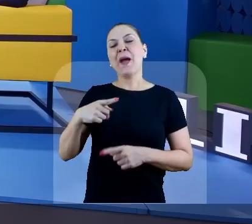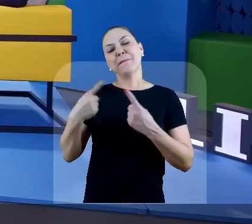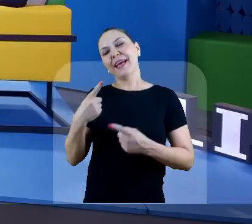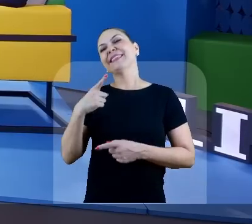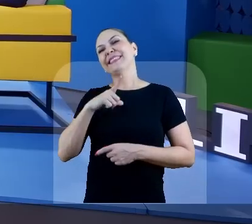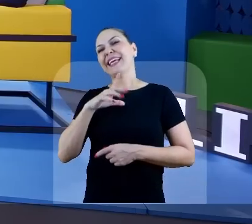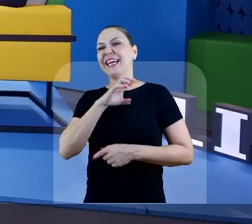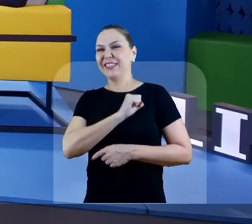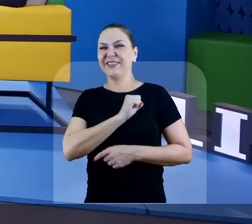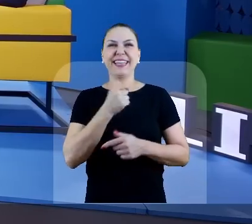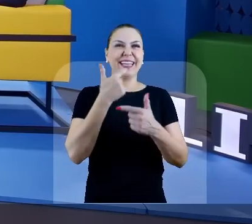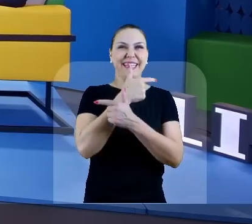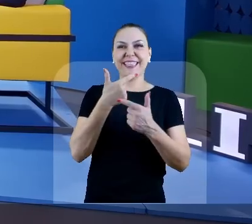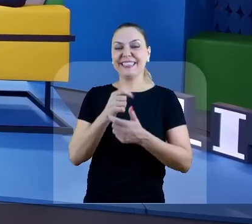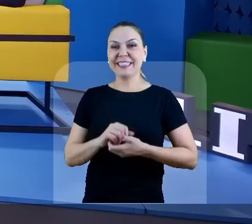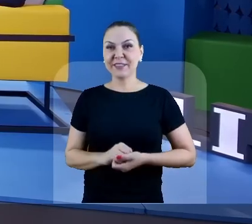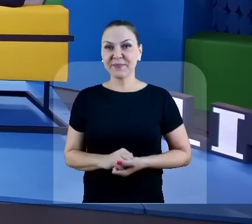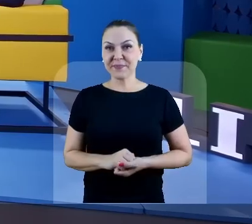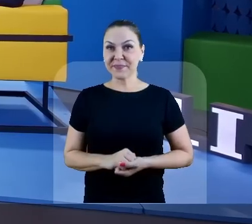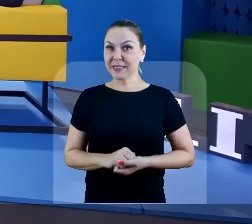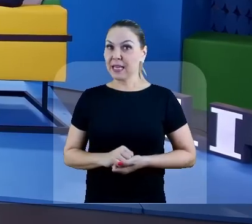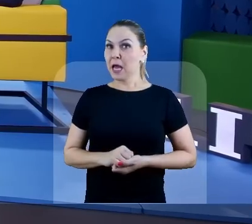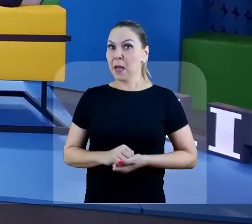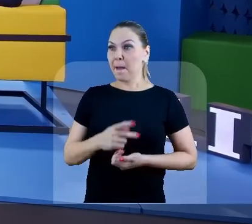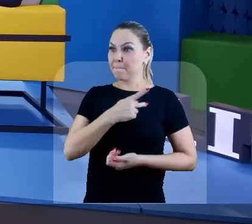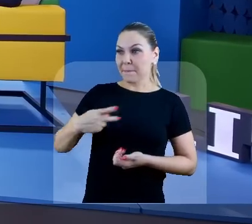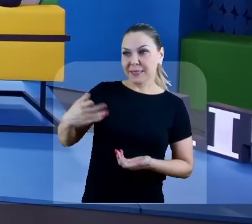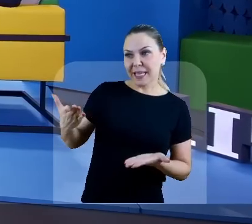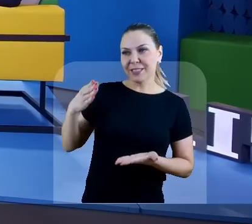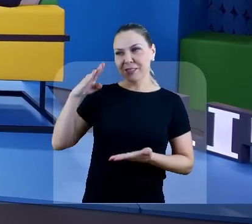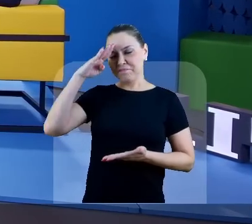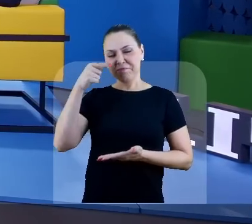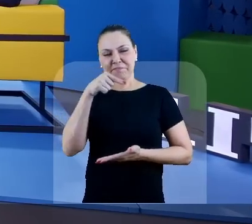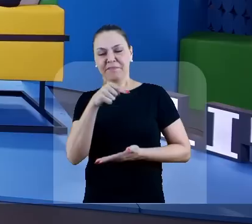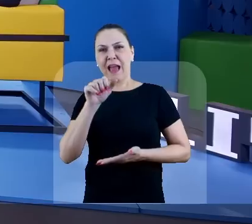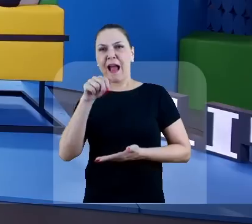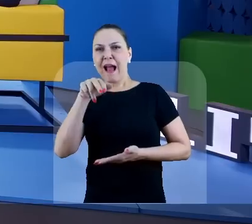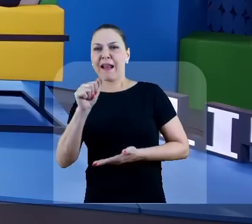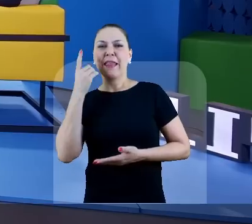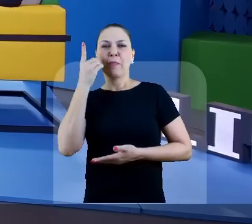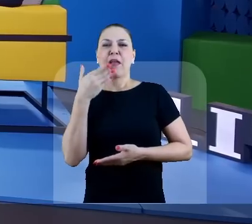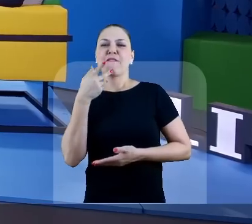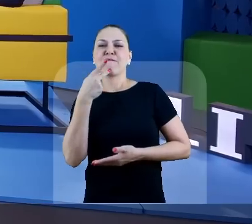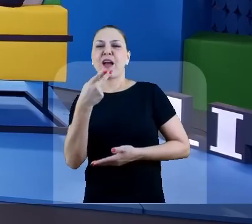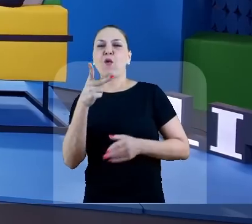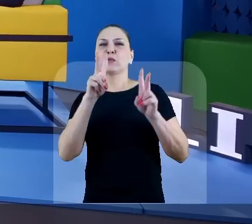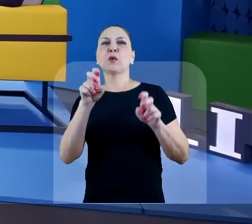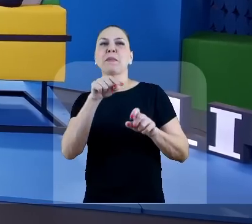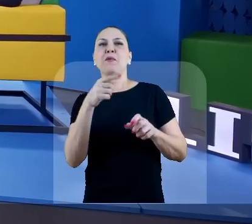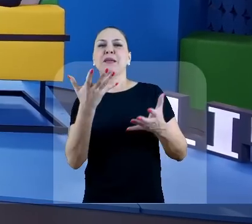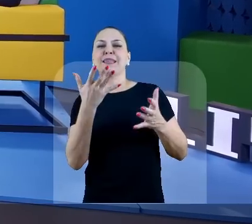amado. Aí, presidente, aproveitando o link que a deputada Ana fez aqui,